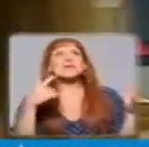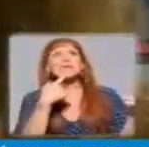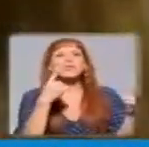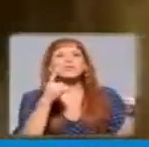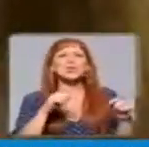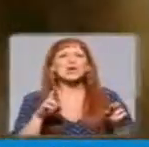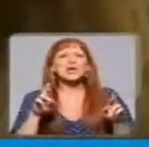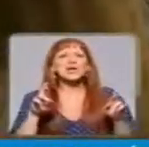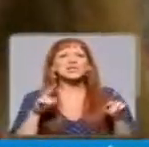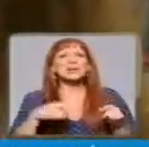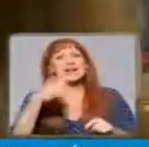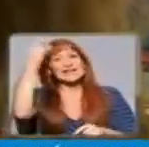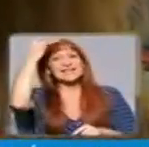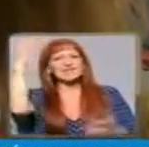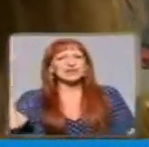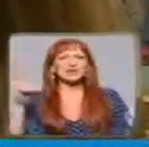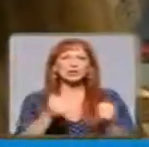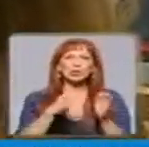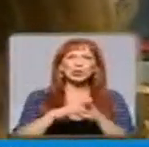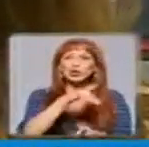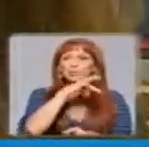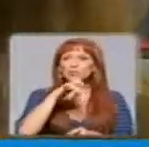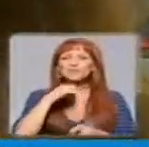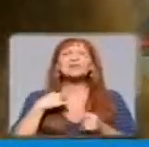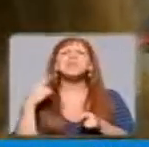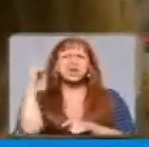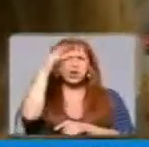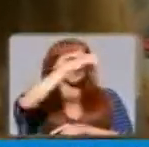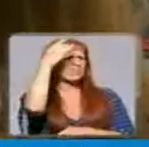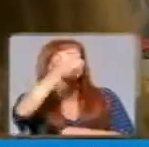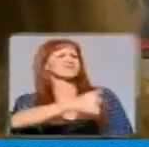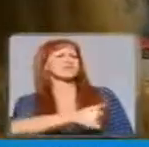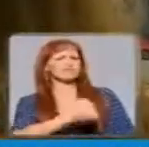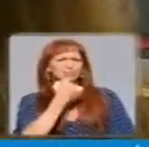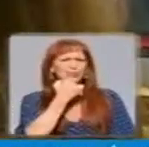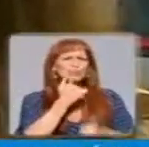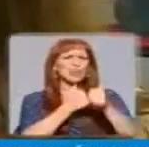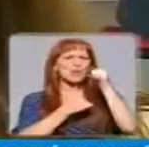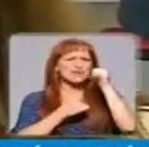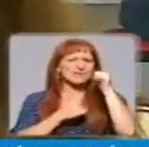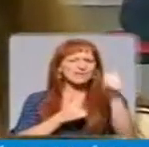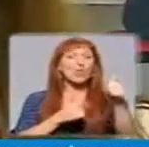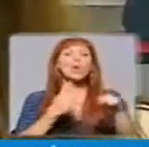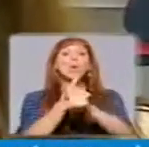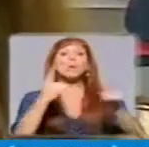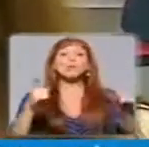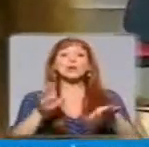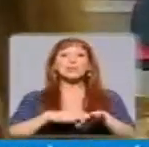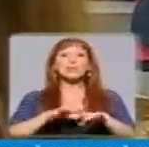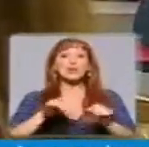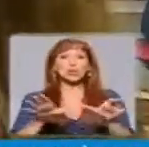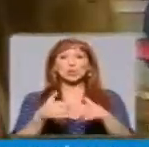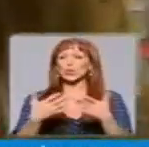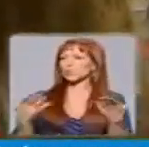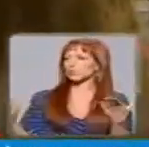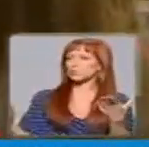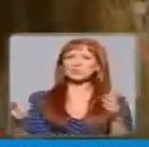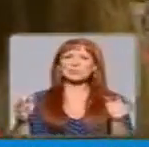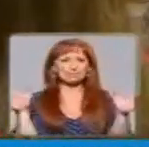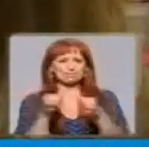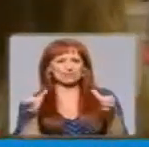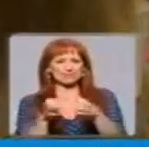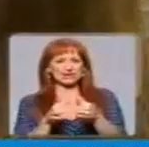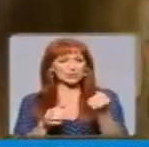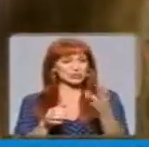espera acima de tudo divertir-me toda a gente prometeu que iria divertir-me até como é um grupo assim mais